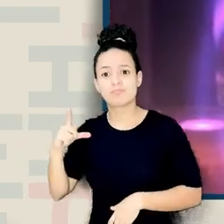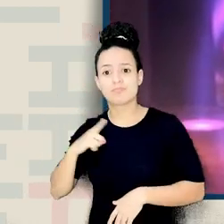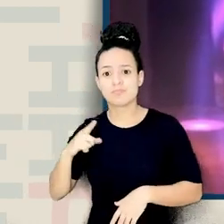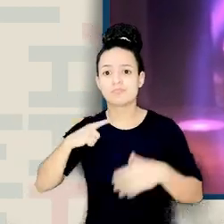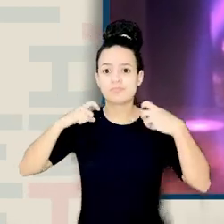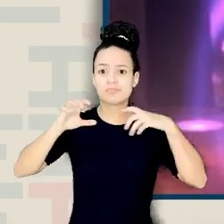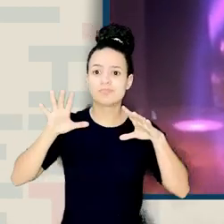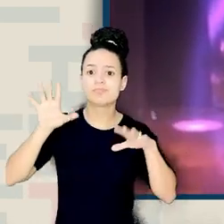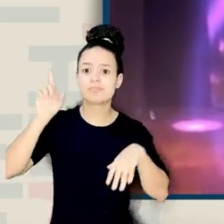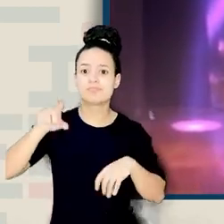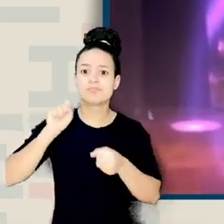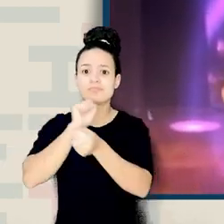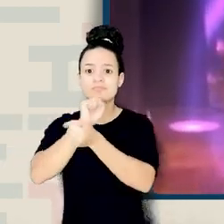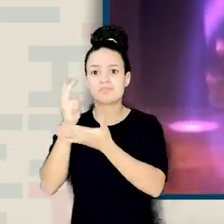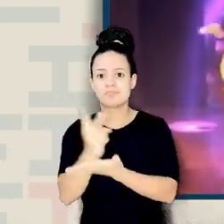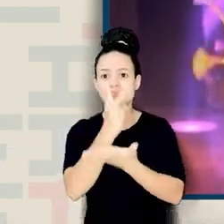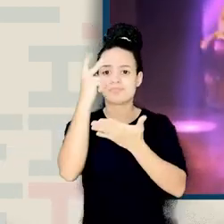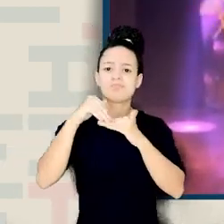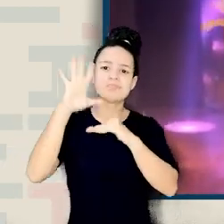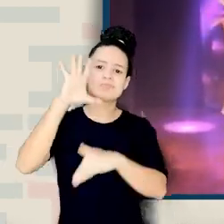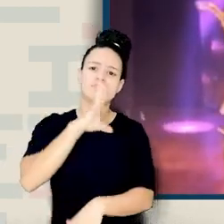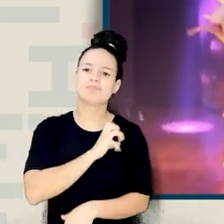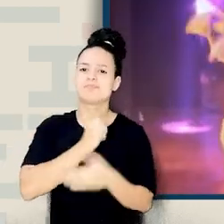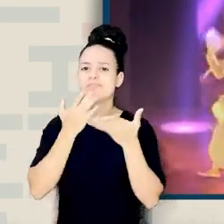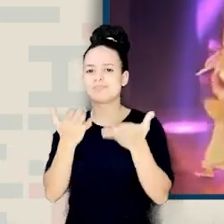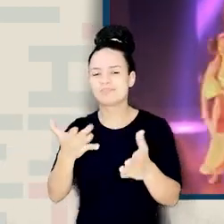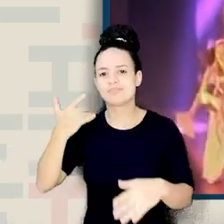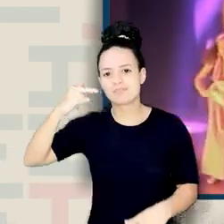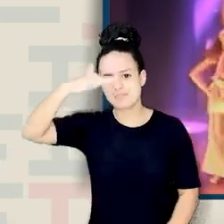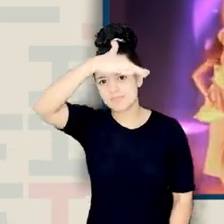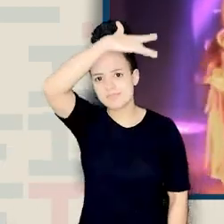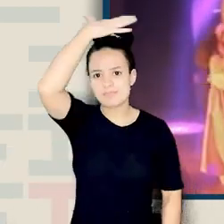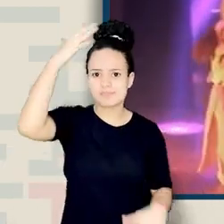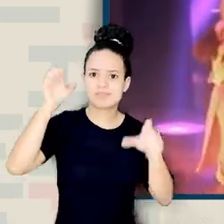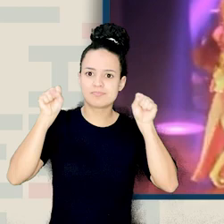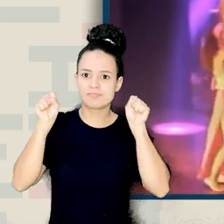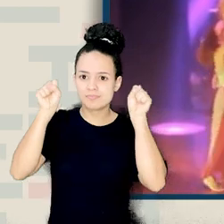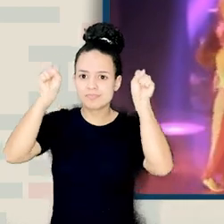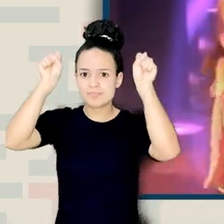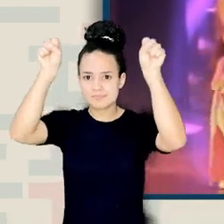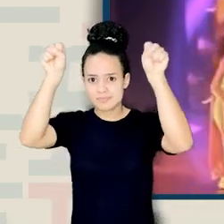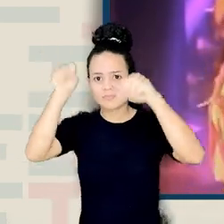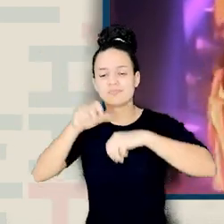mais amou. Epa rei Yansan, oia,